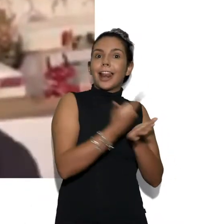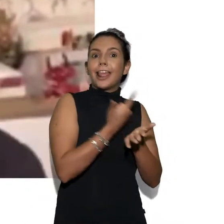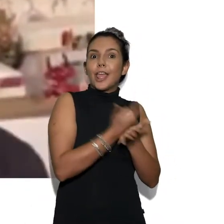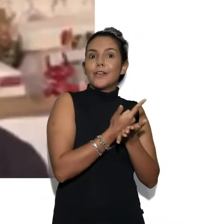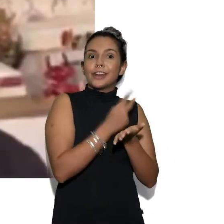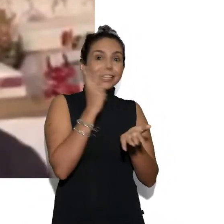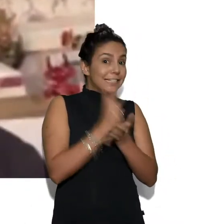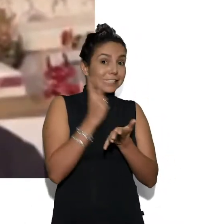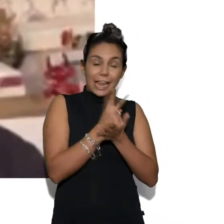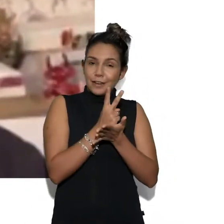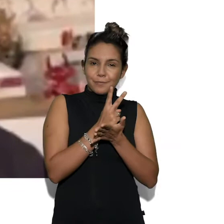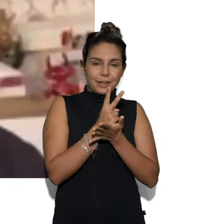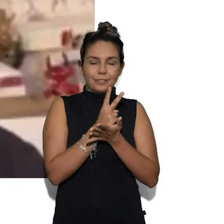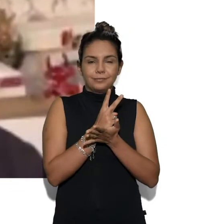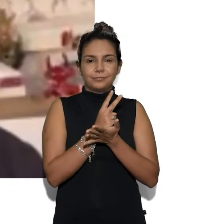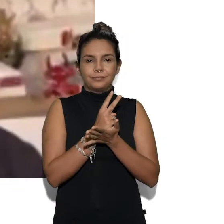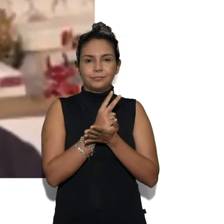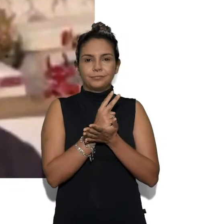que